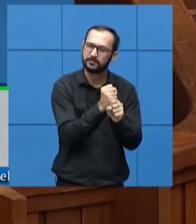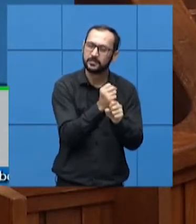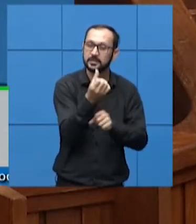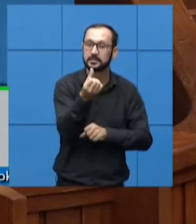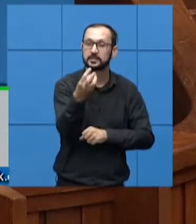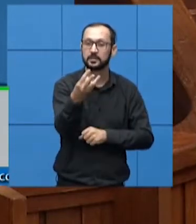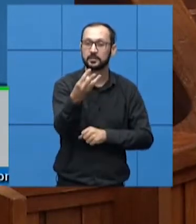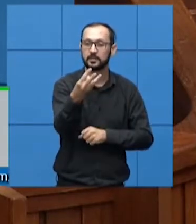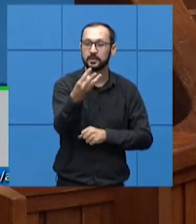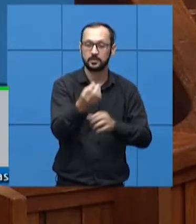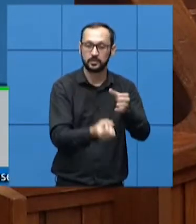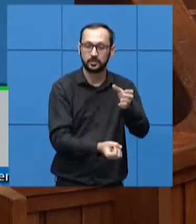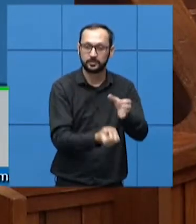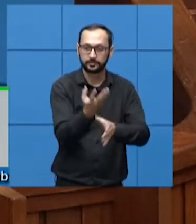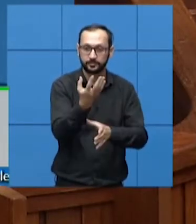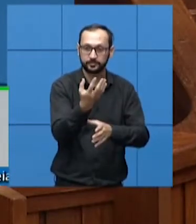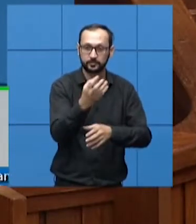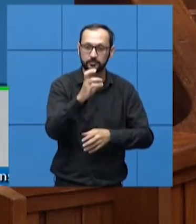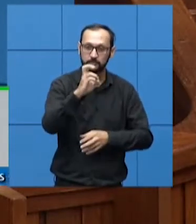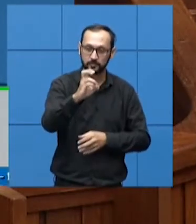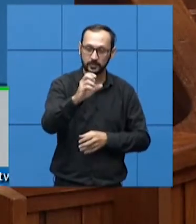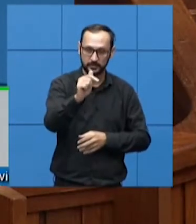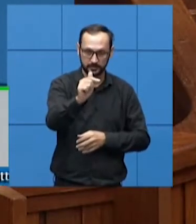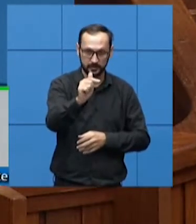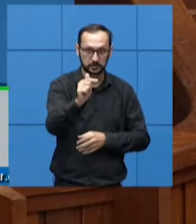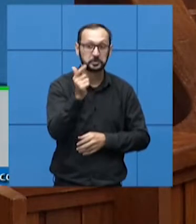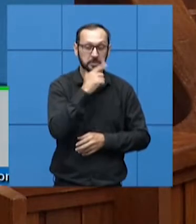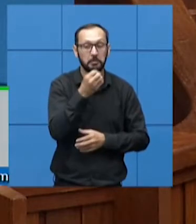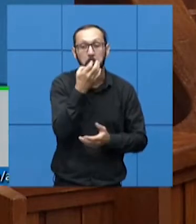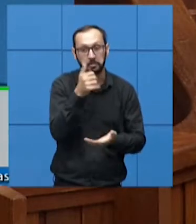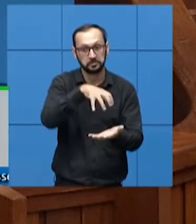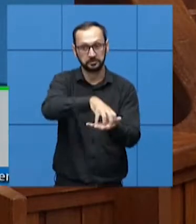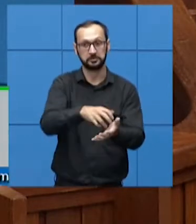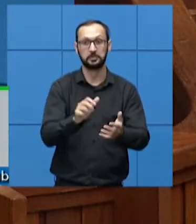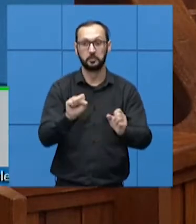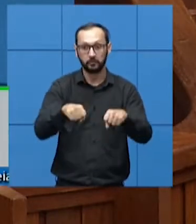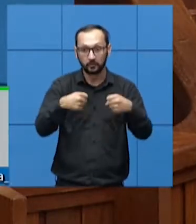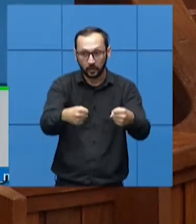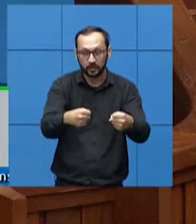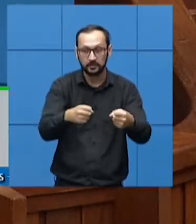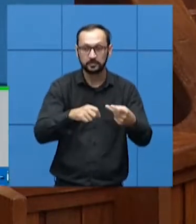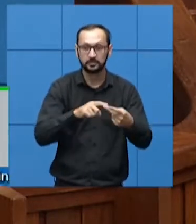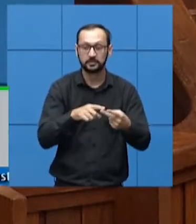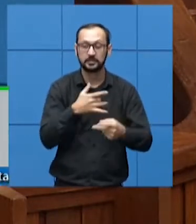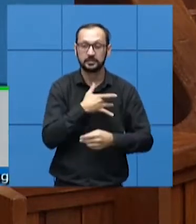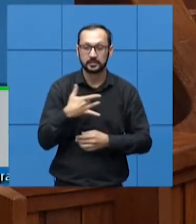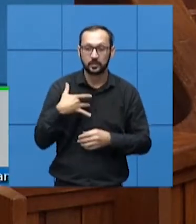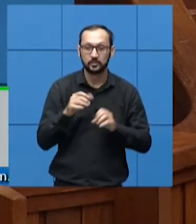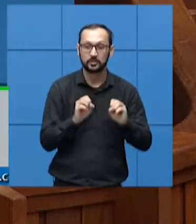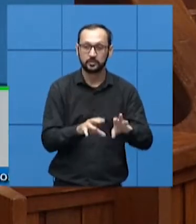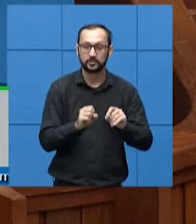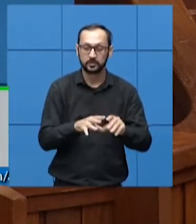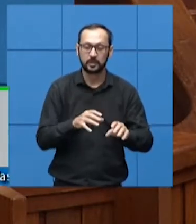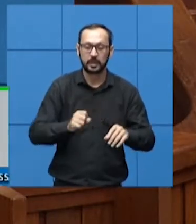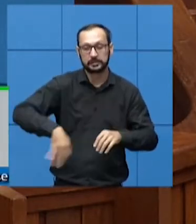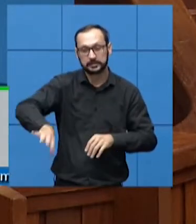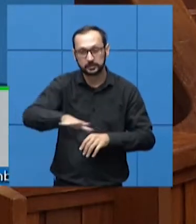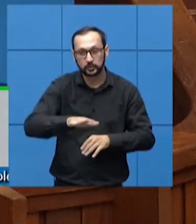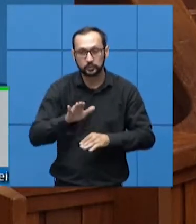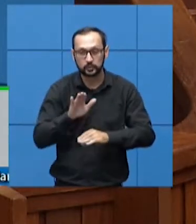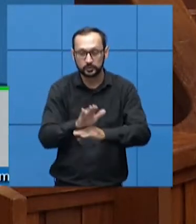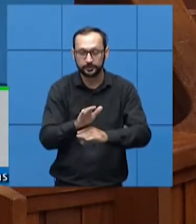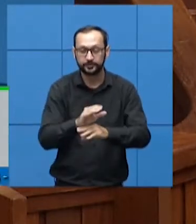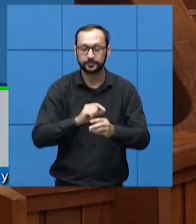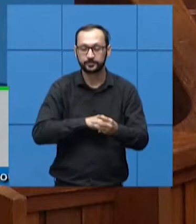63 APAIs criadas, 57 em efetivo funcionamento, nas áreas da saúde, educação, assistência